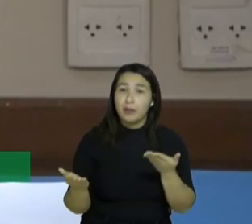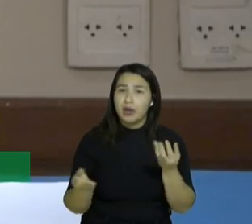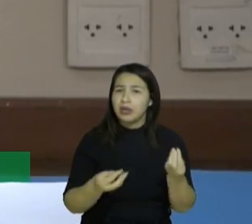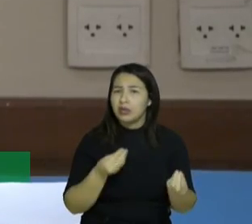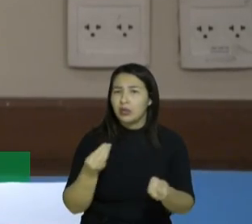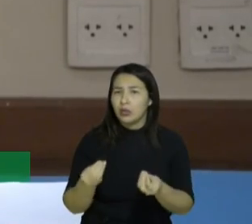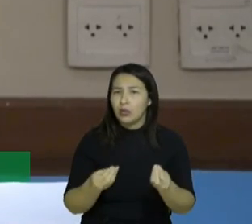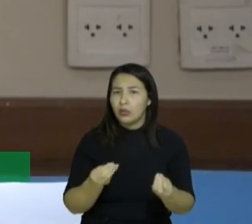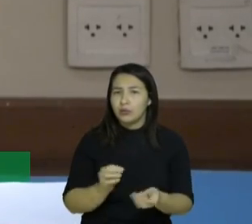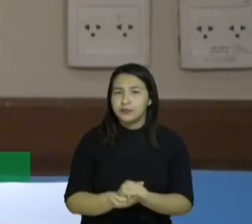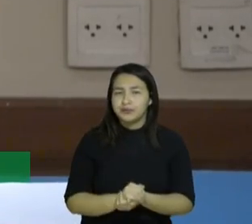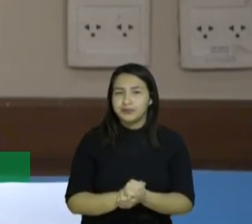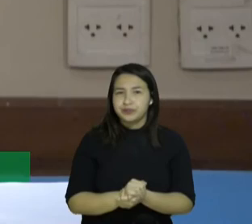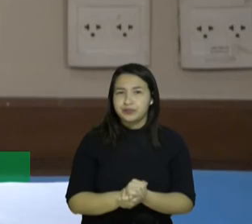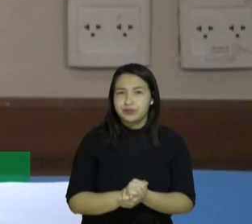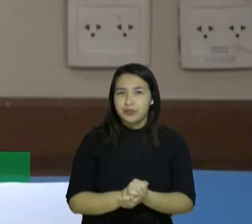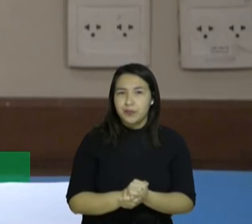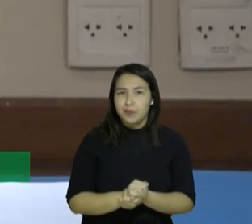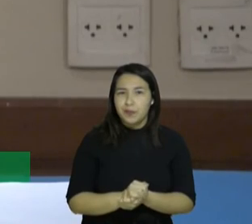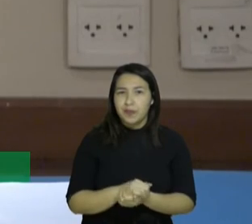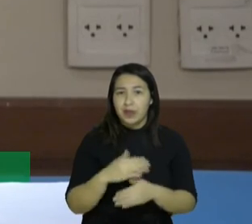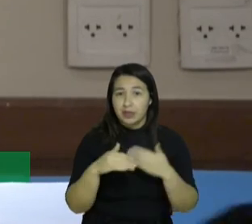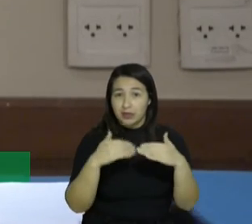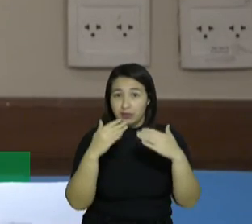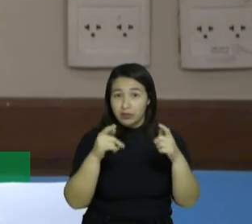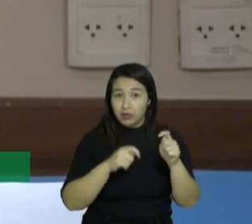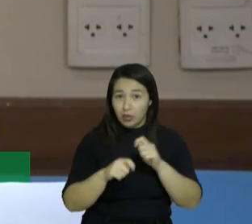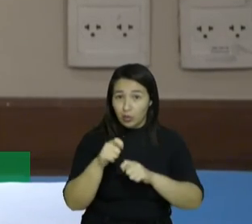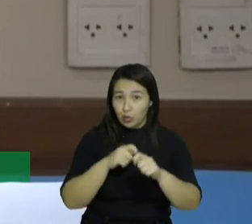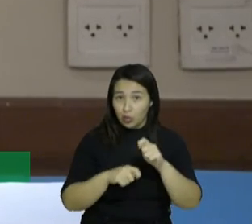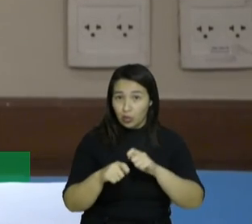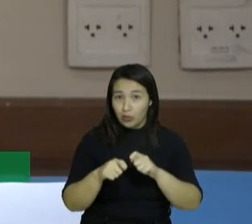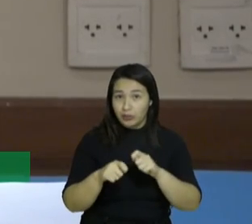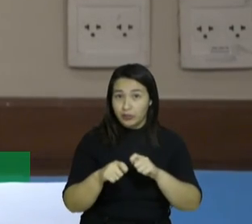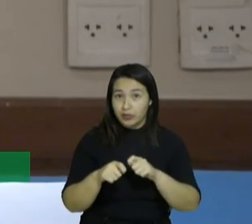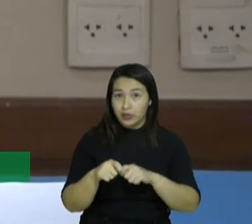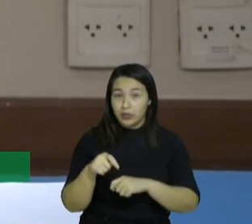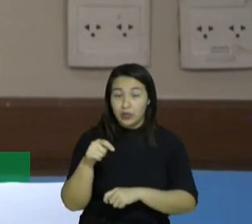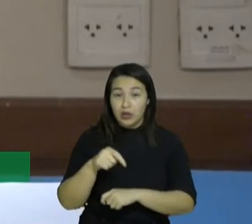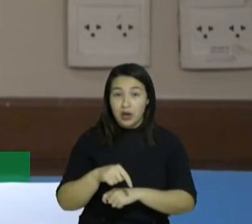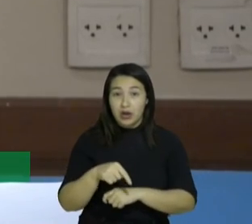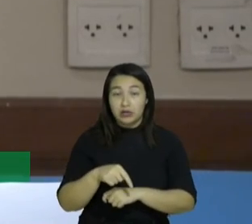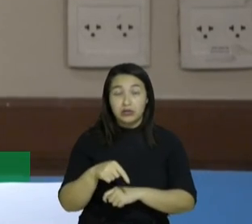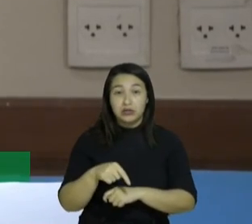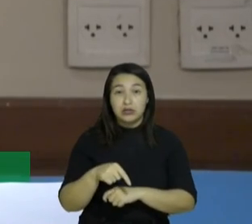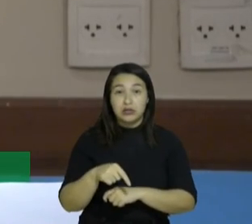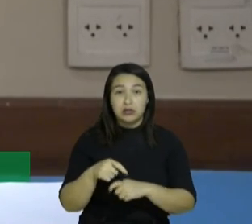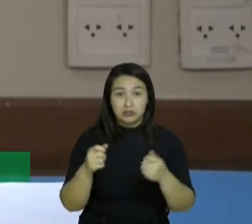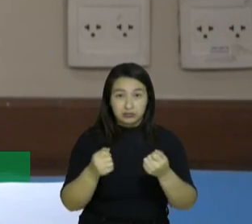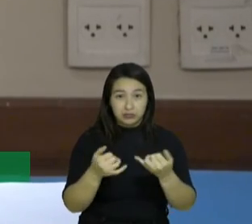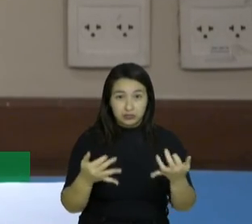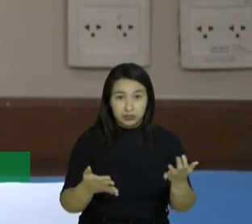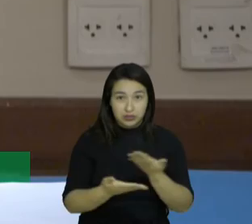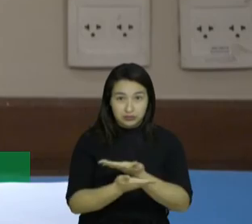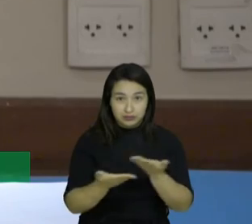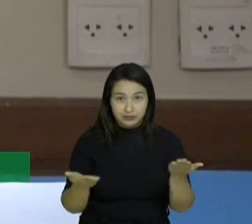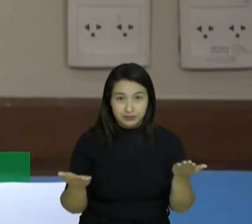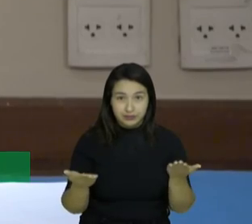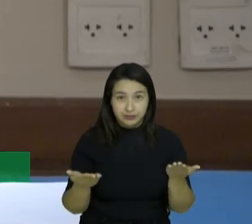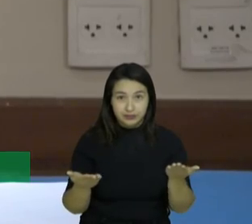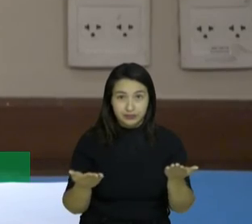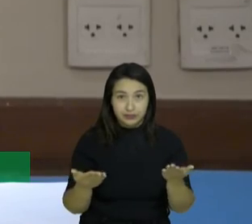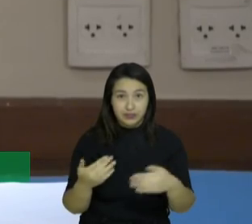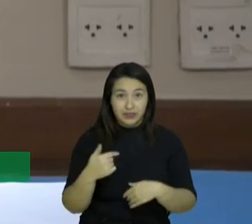Baltazar sobretudo em questão de desenvolvimento econômico e aqui de ponto de partida eu digo a seguinte coisa para vocês eu não vou